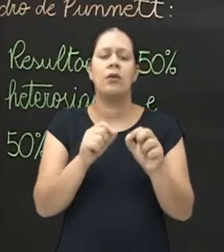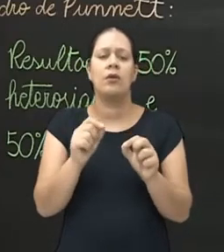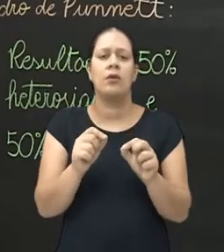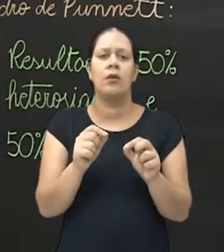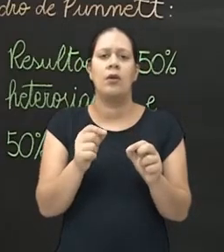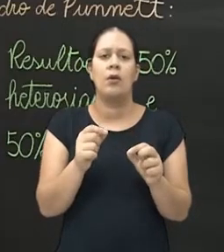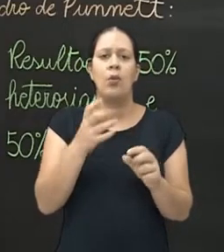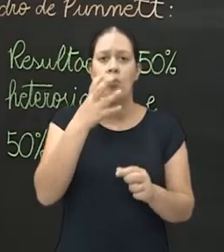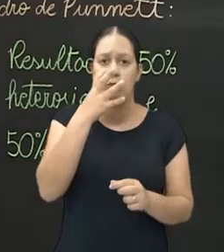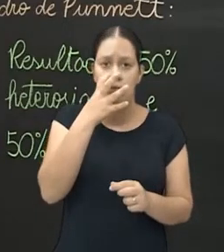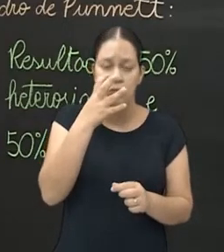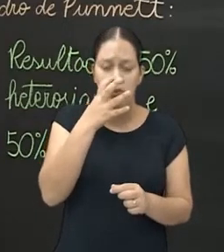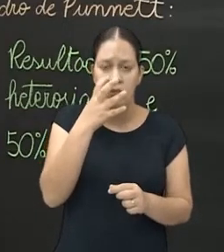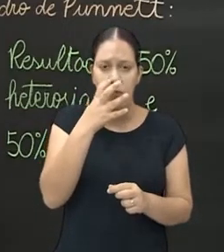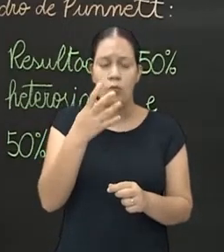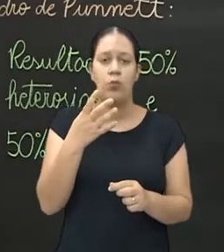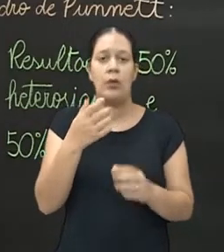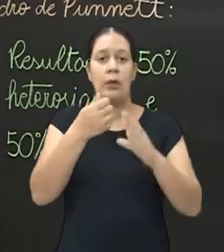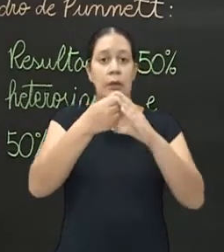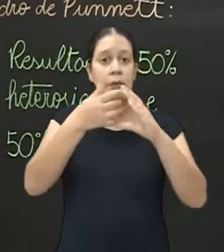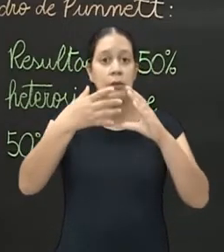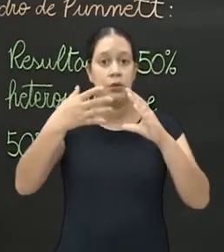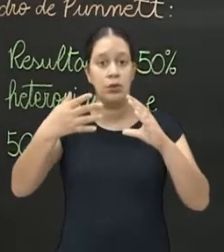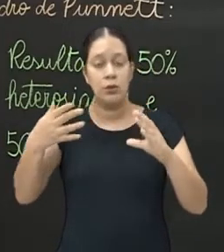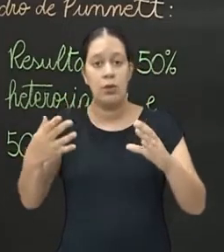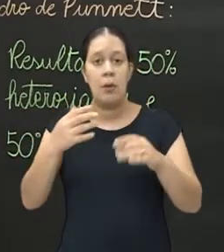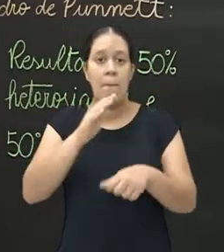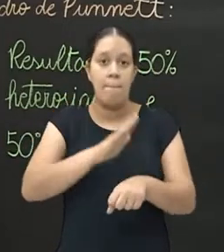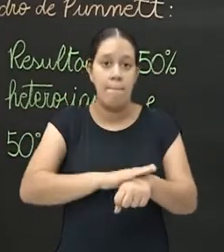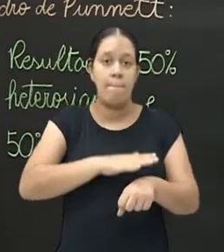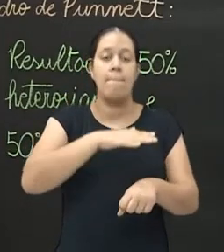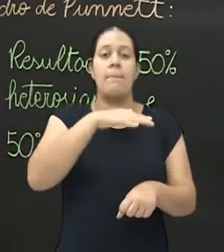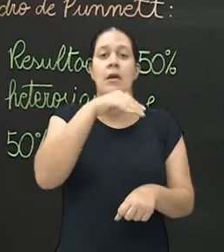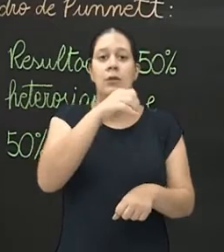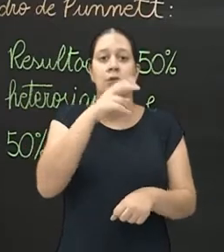algumas características dominavam sobre as outras. Passaram a ser chamadas, então, de